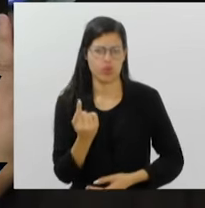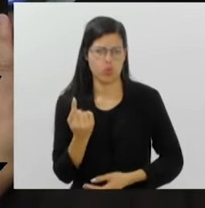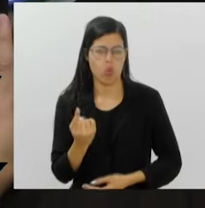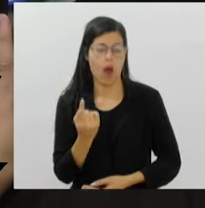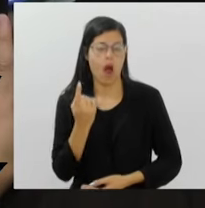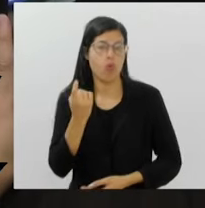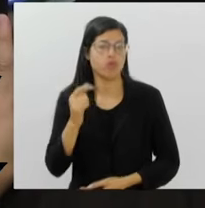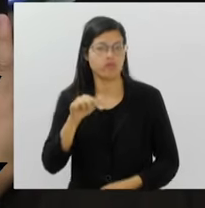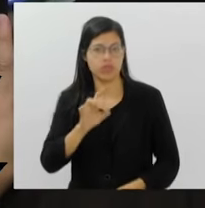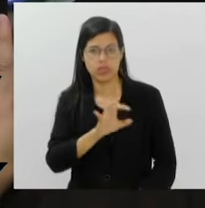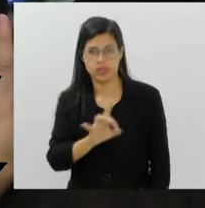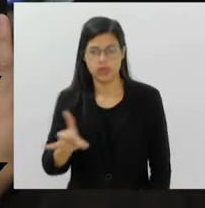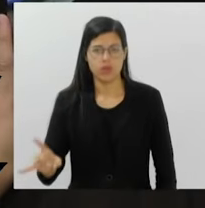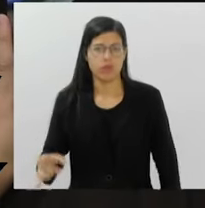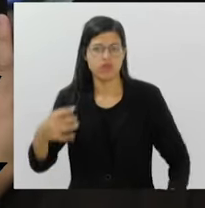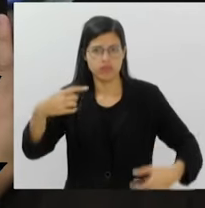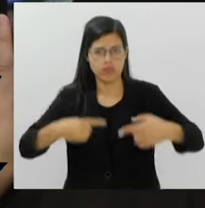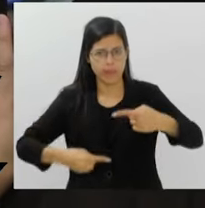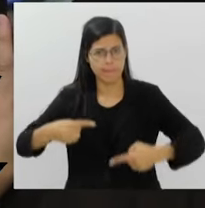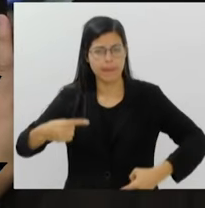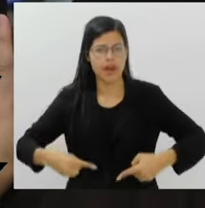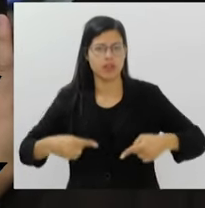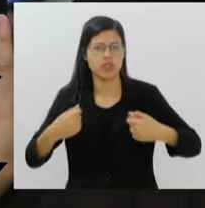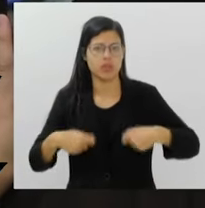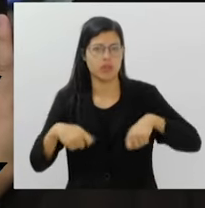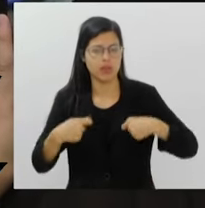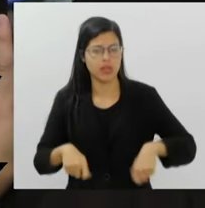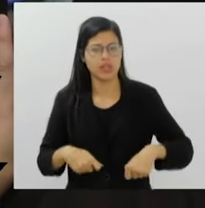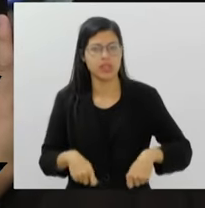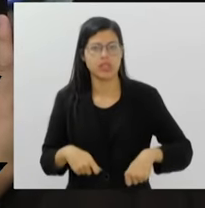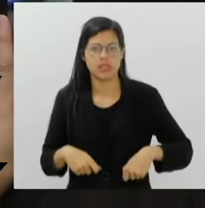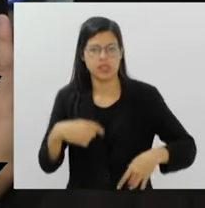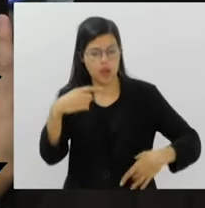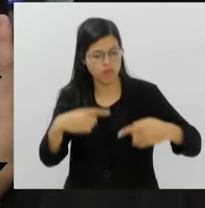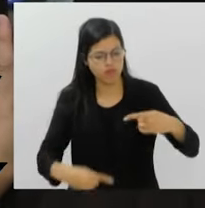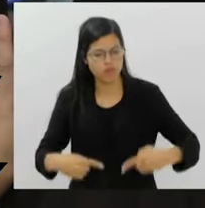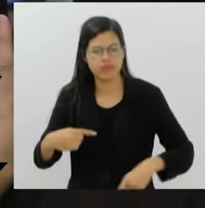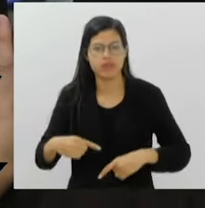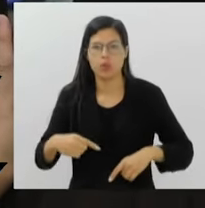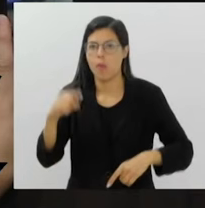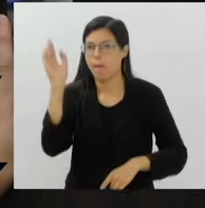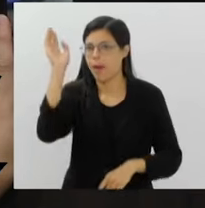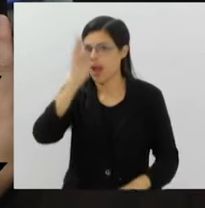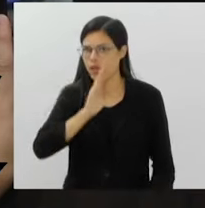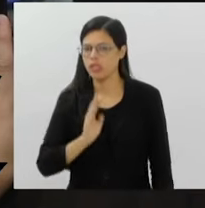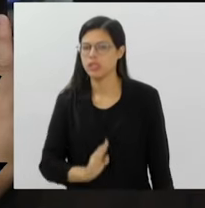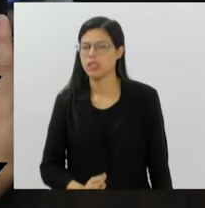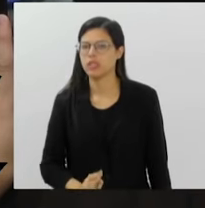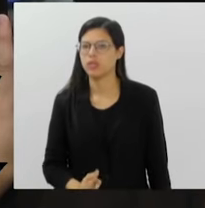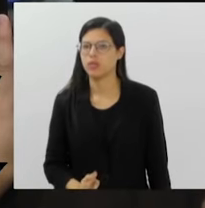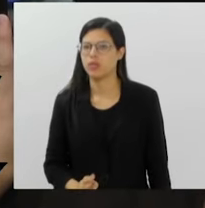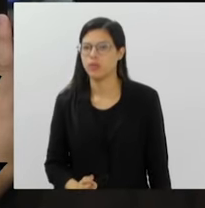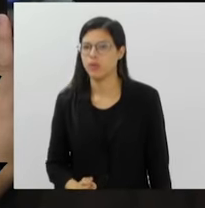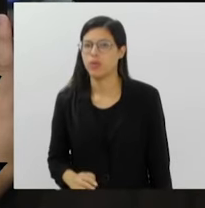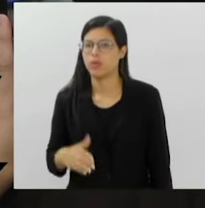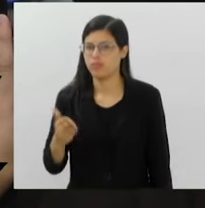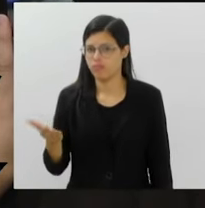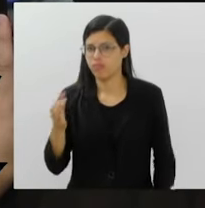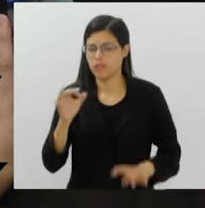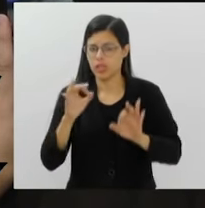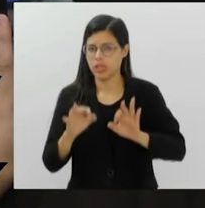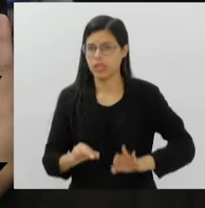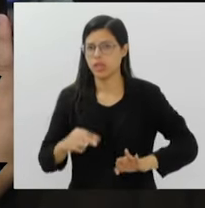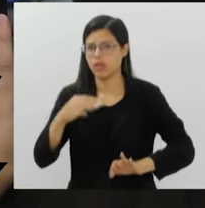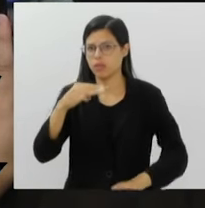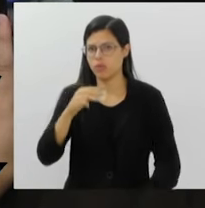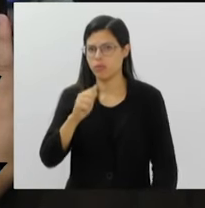à mão de achar que é do governo do Estado. É um debate de Brasil. Vossa Excelência está certo, Gualberto,